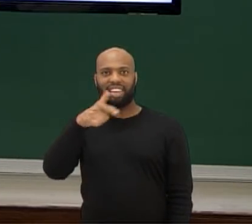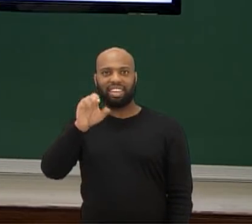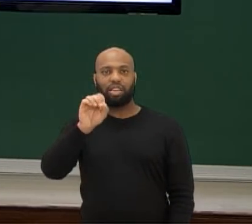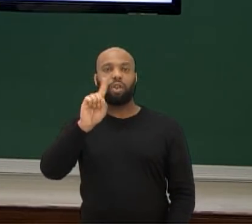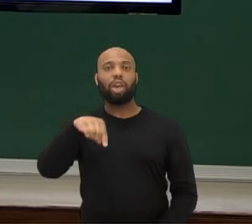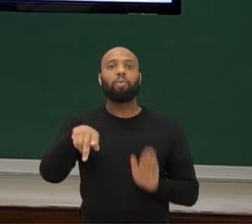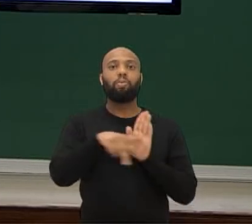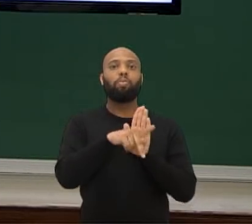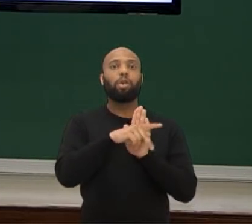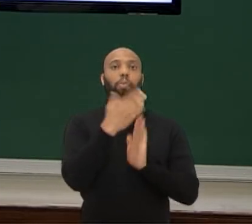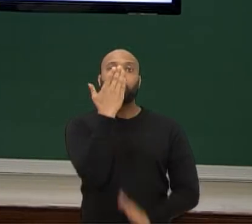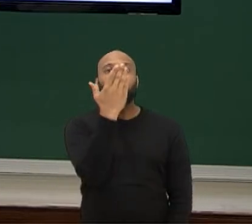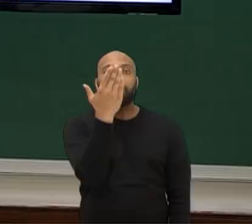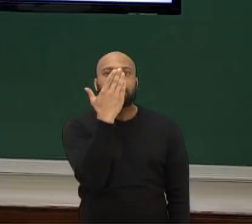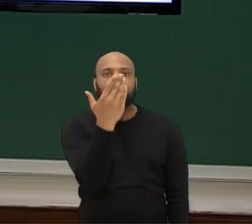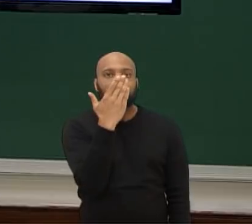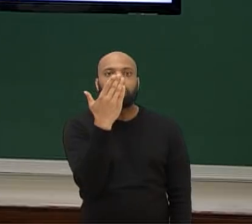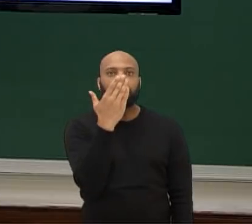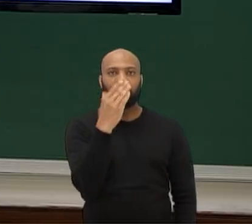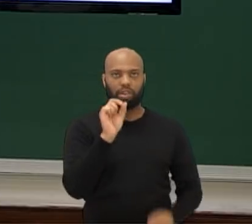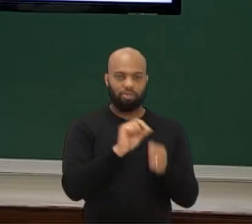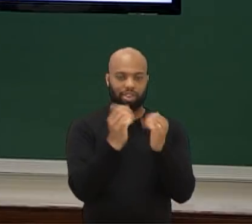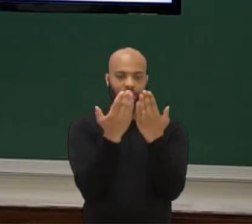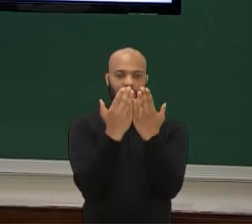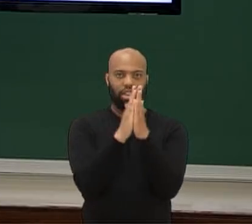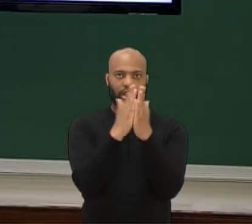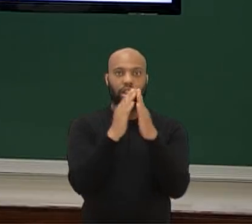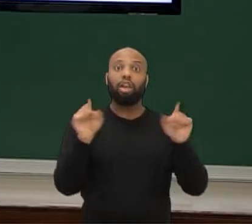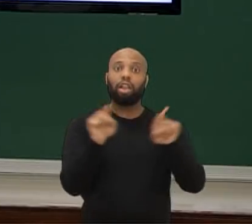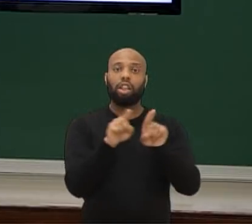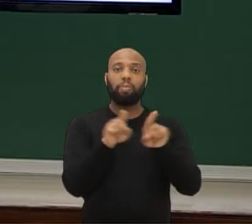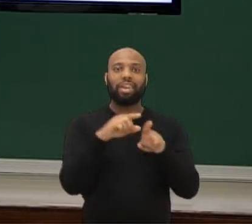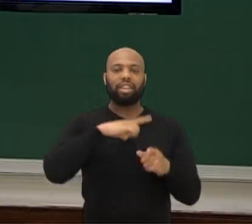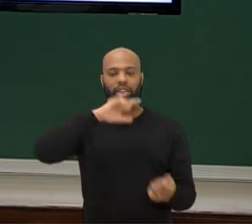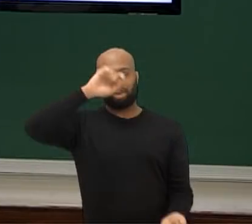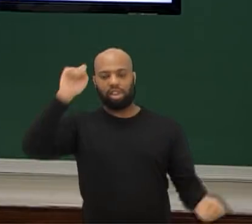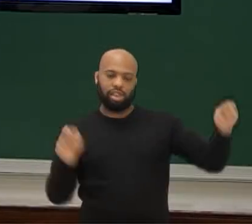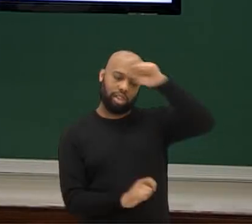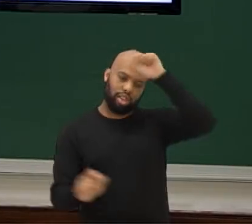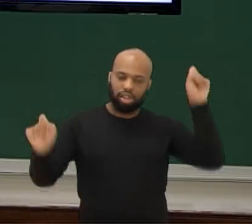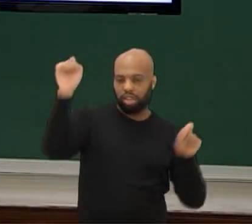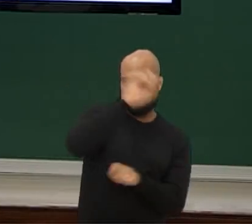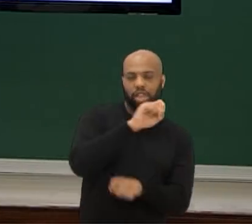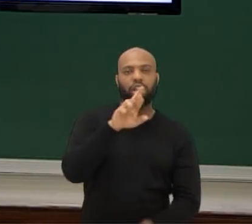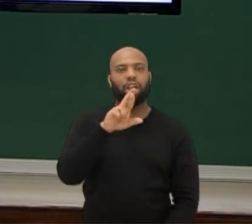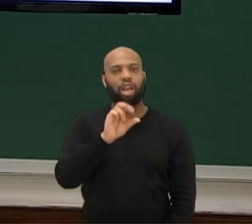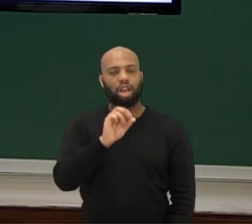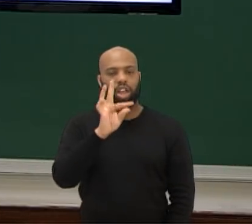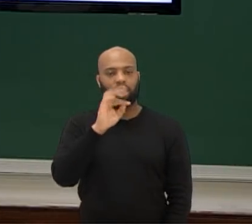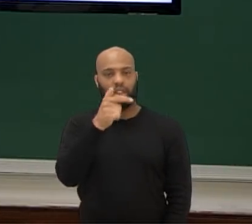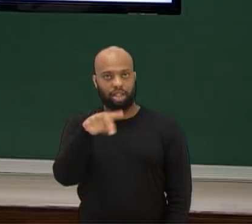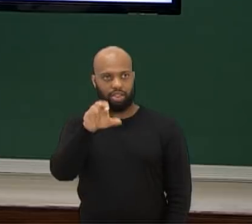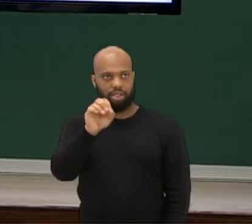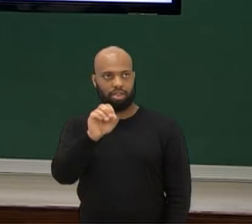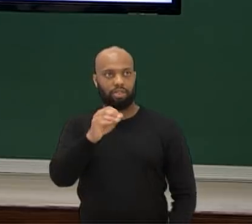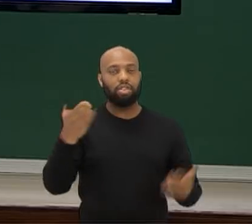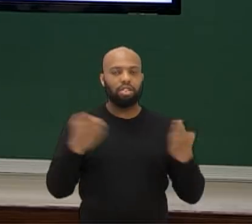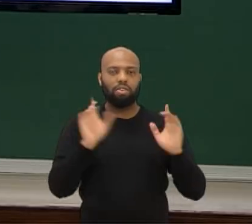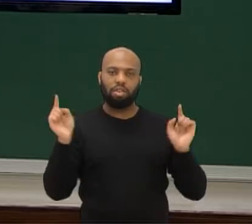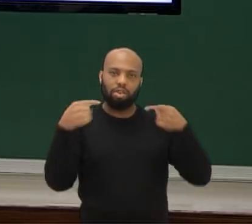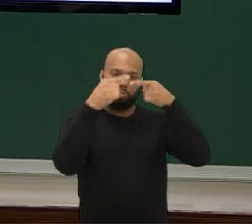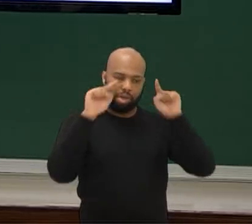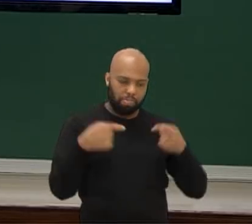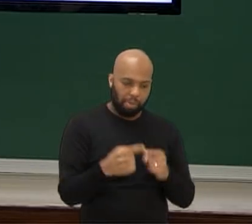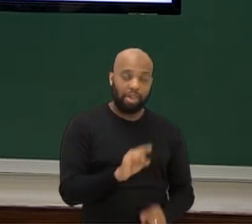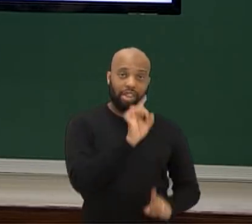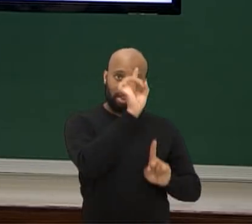reflexo da imagem original. E rotação, aquela que gira através de um eixo. Associe cada